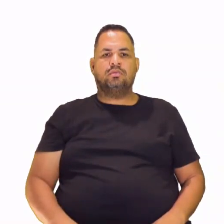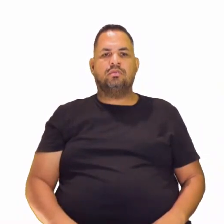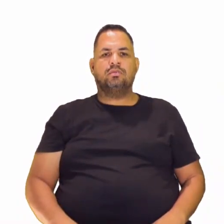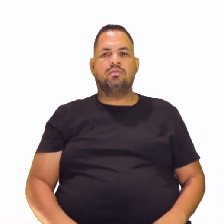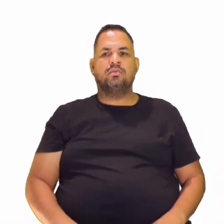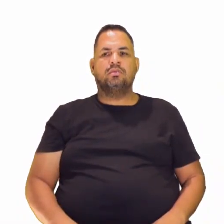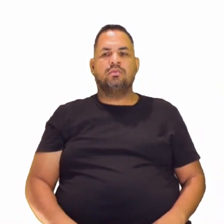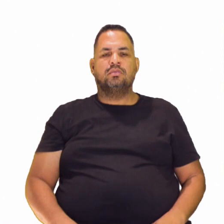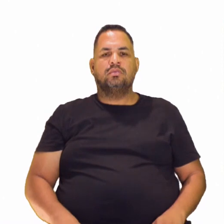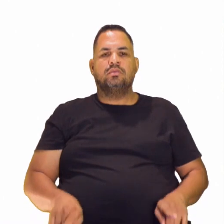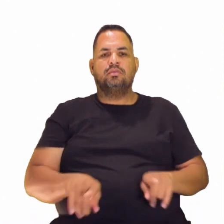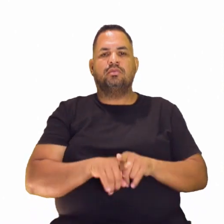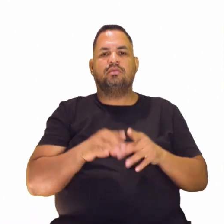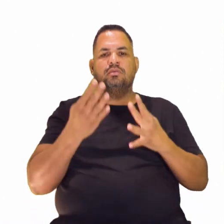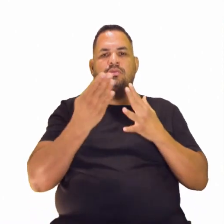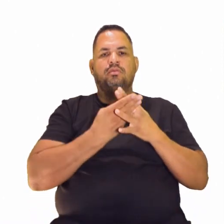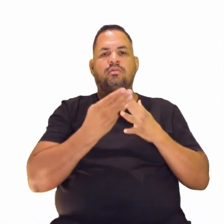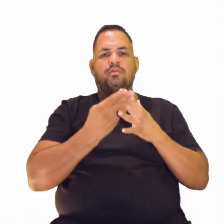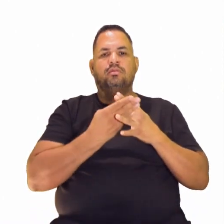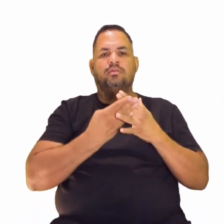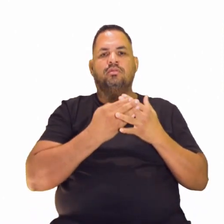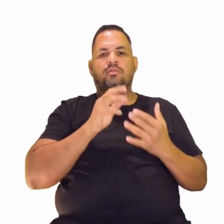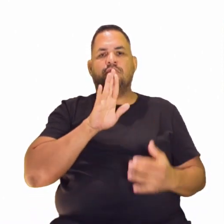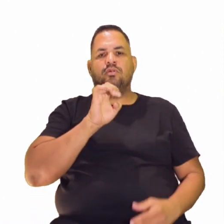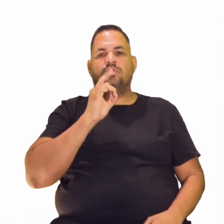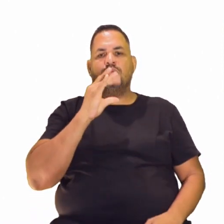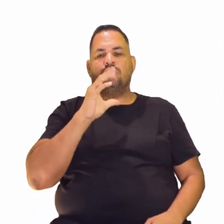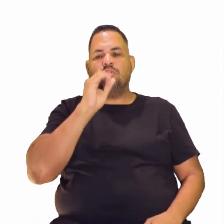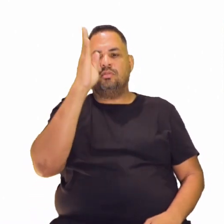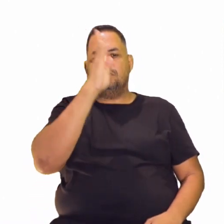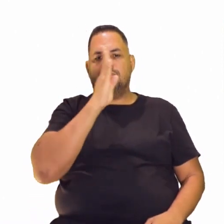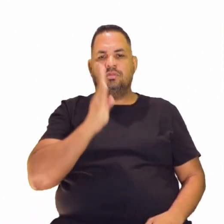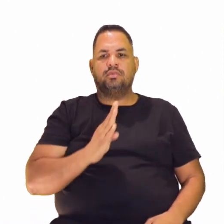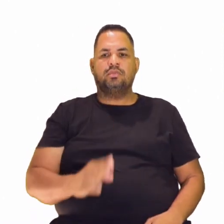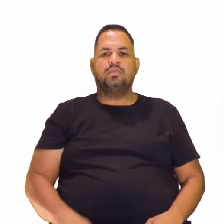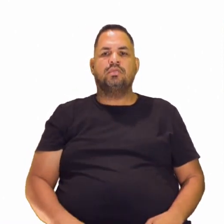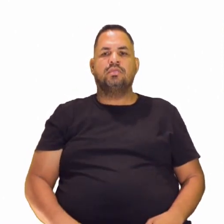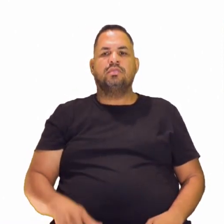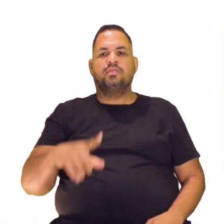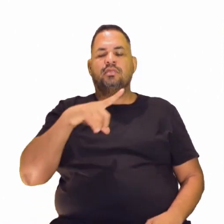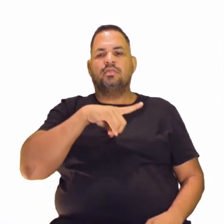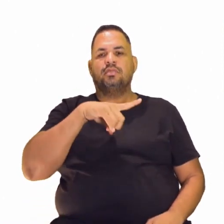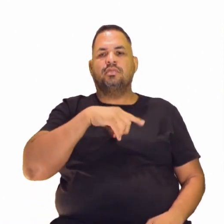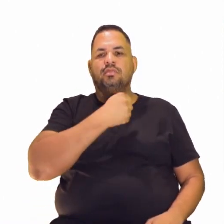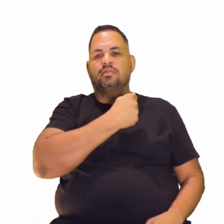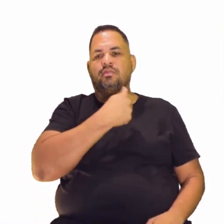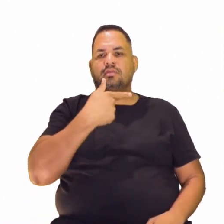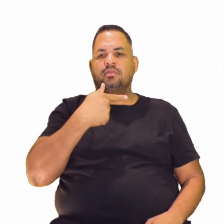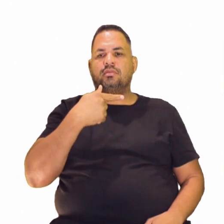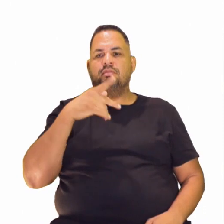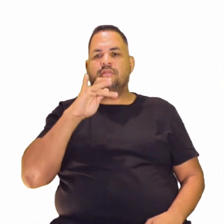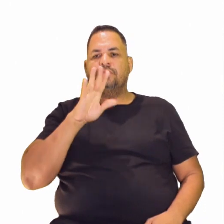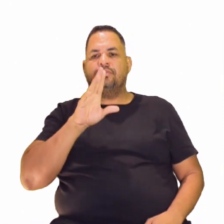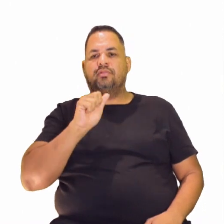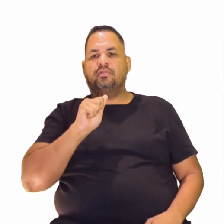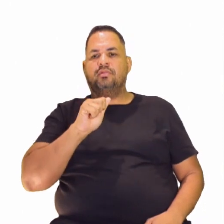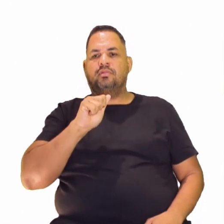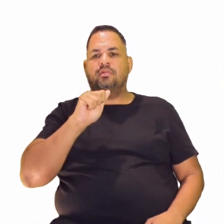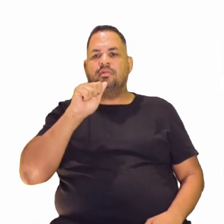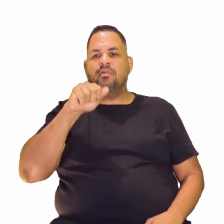aqui também ao barroco e o rococó brasileiro, né? Temos aqui, ó, os 12 profetas